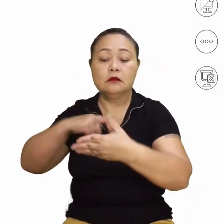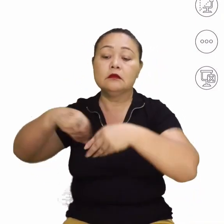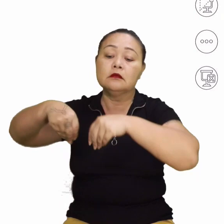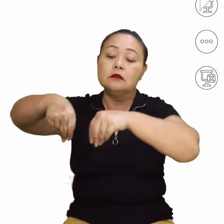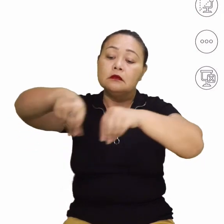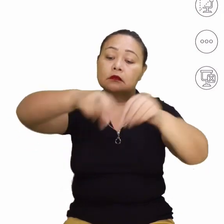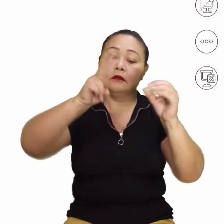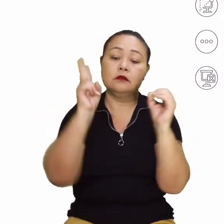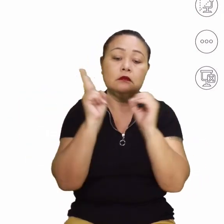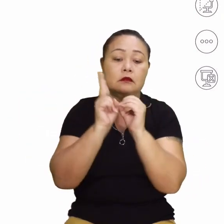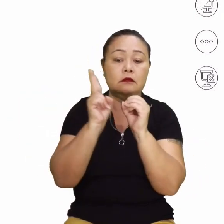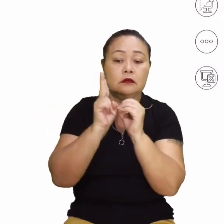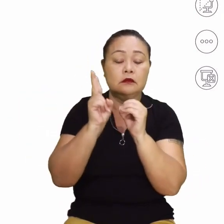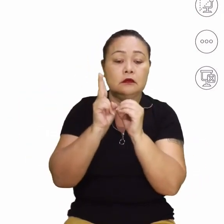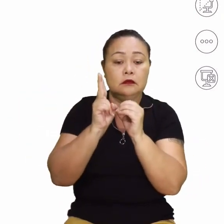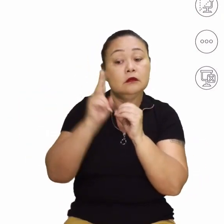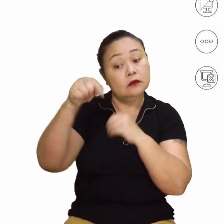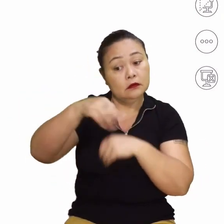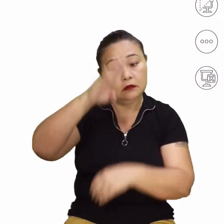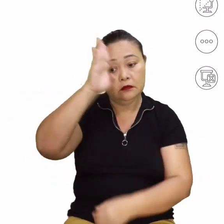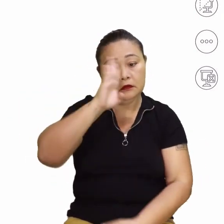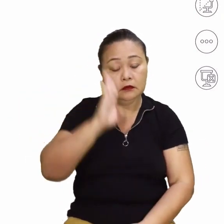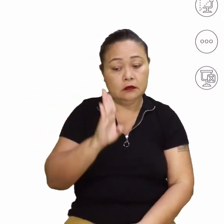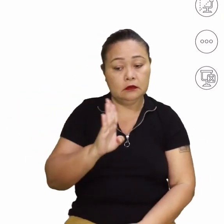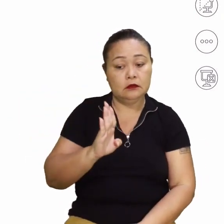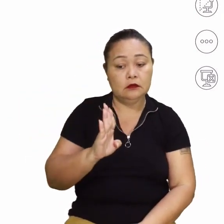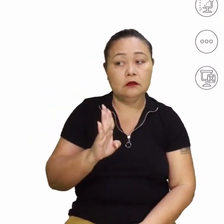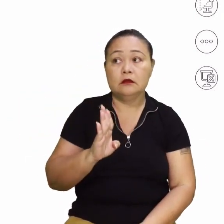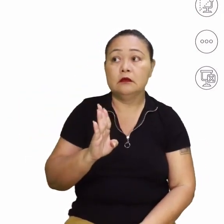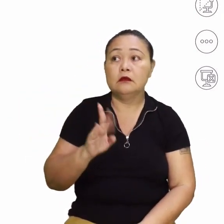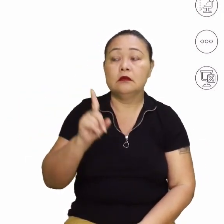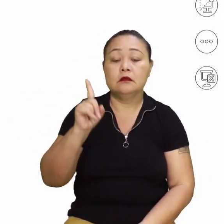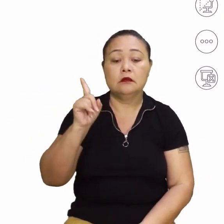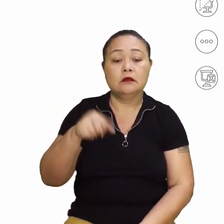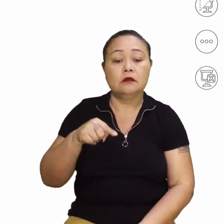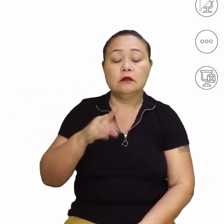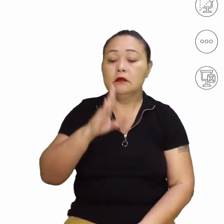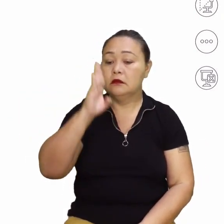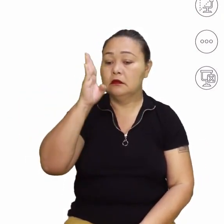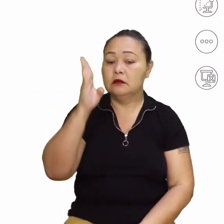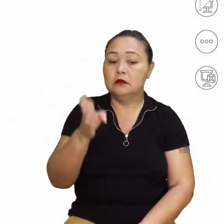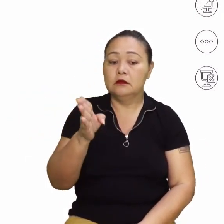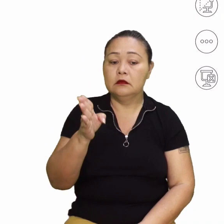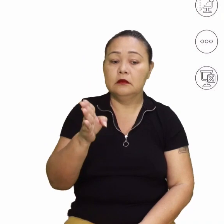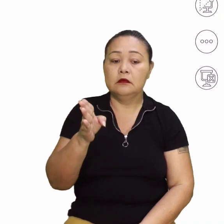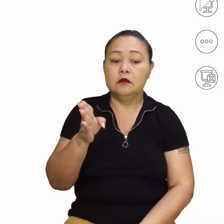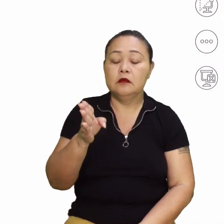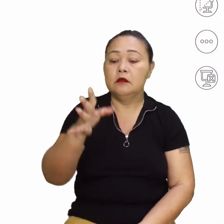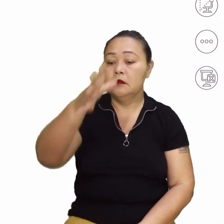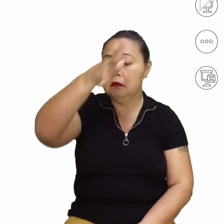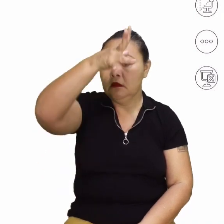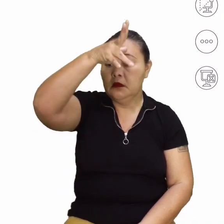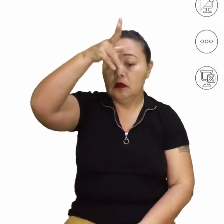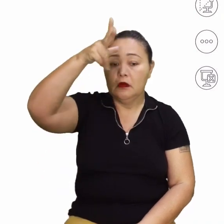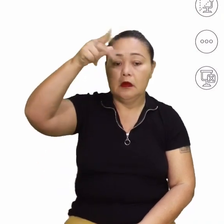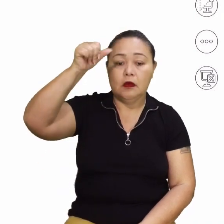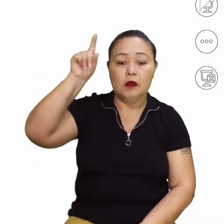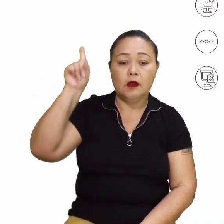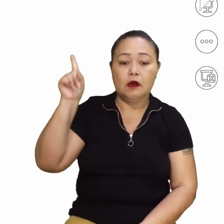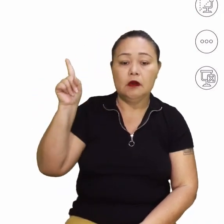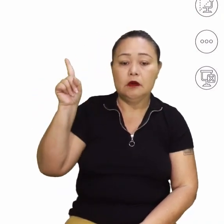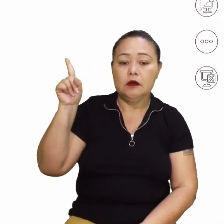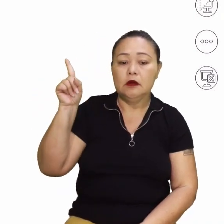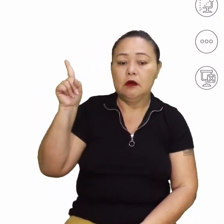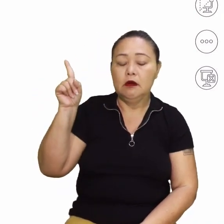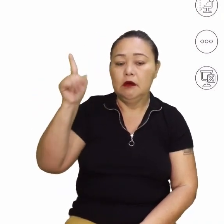terras indígenas no Brasil é principalmente na Amazônia olha